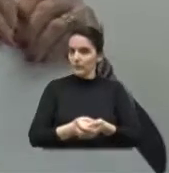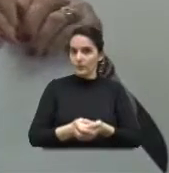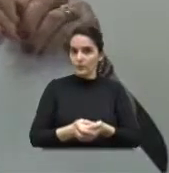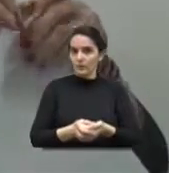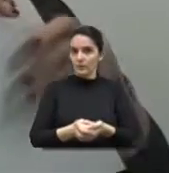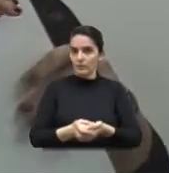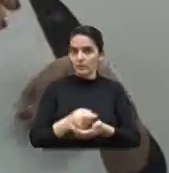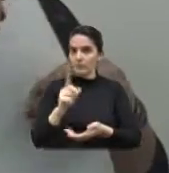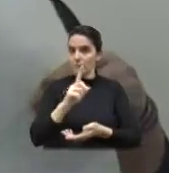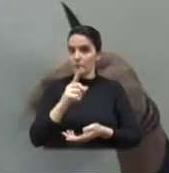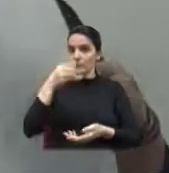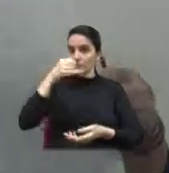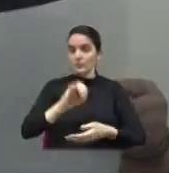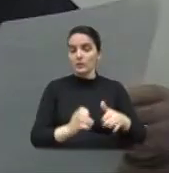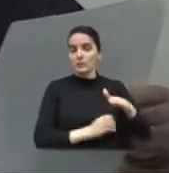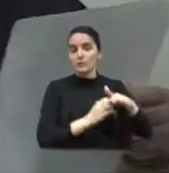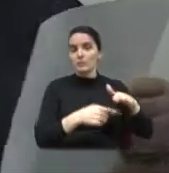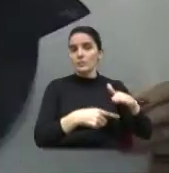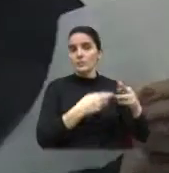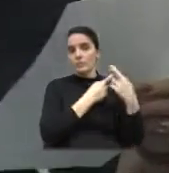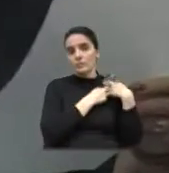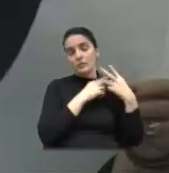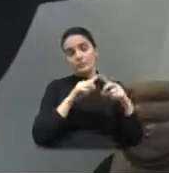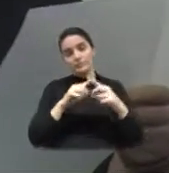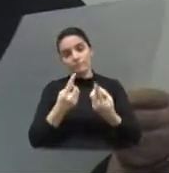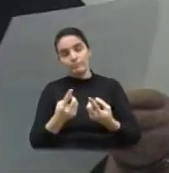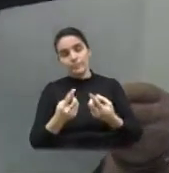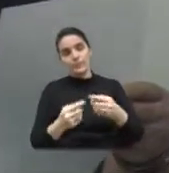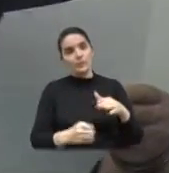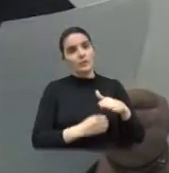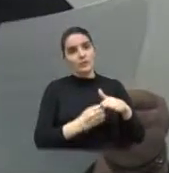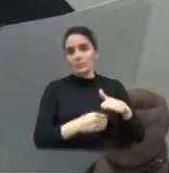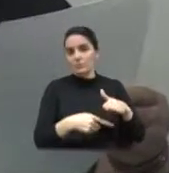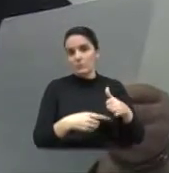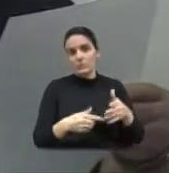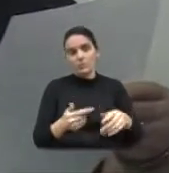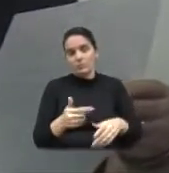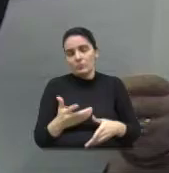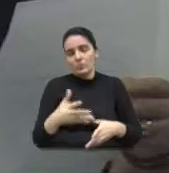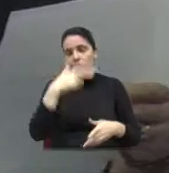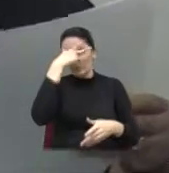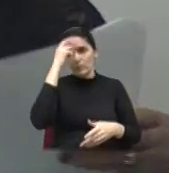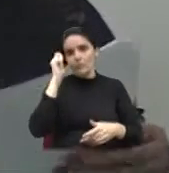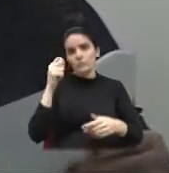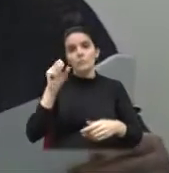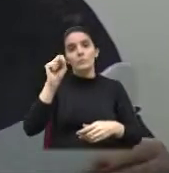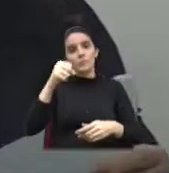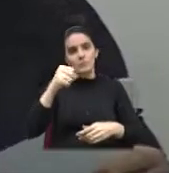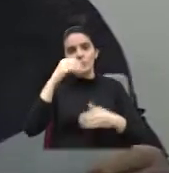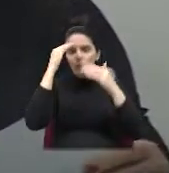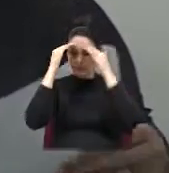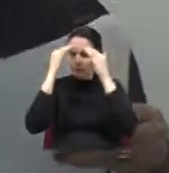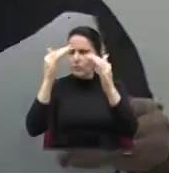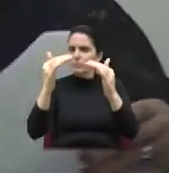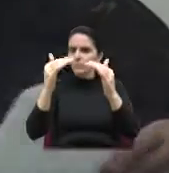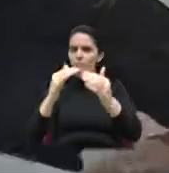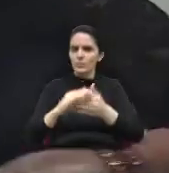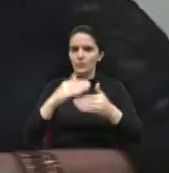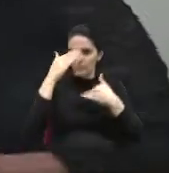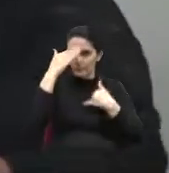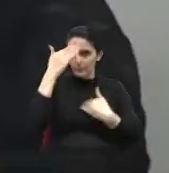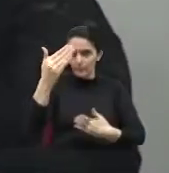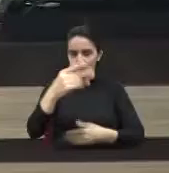estivesse realmente na mão da empresa, mas como não está, é responsabilidade sim que o município acompanhe isso. Muito obrigada, senhor presidente, seria